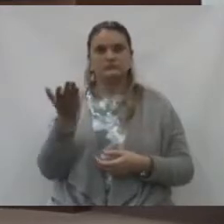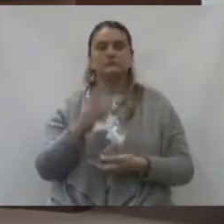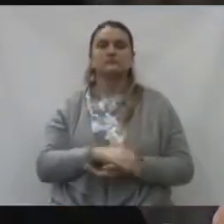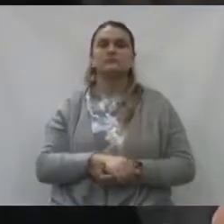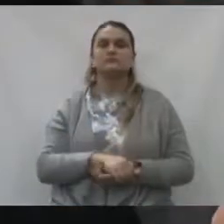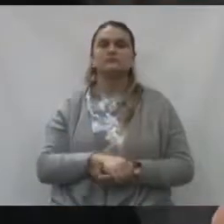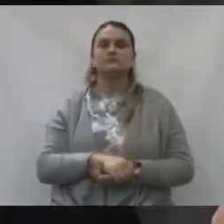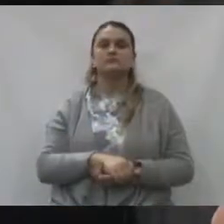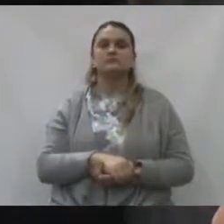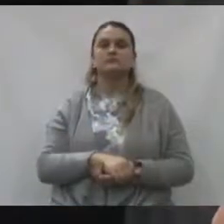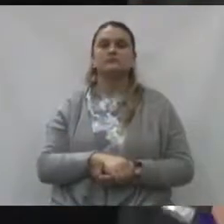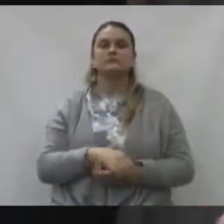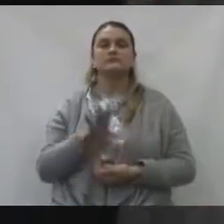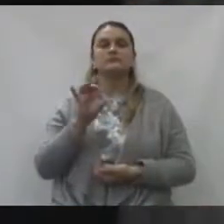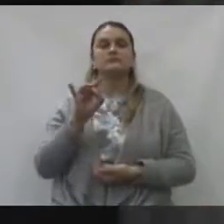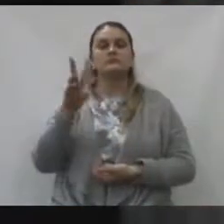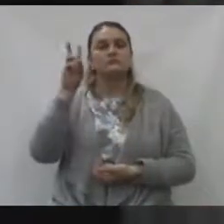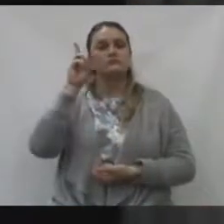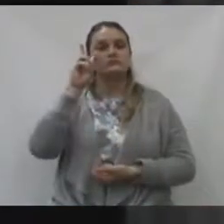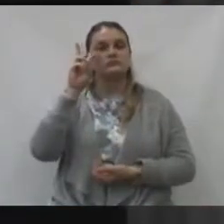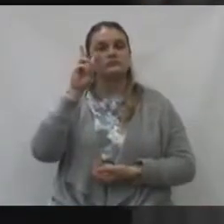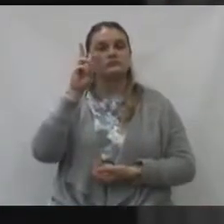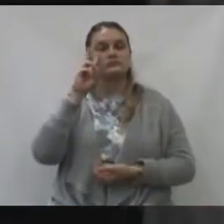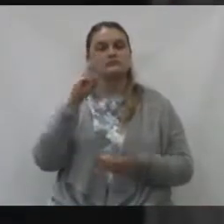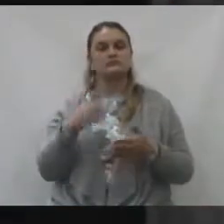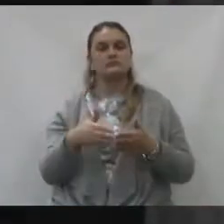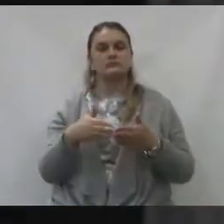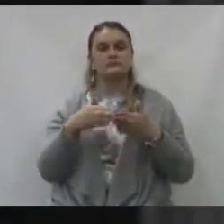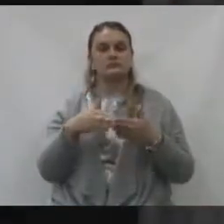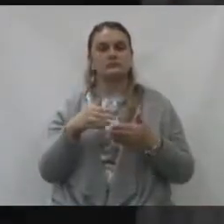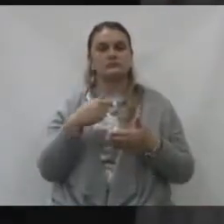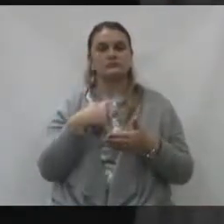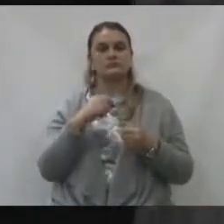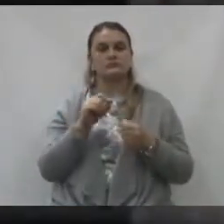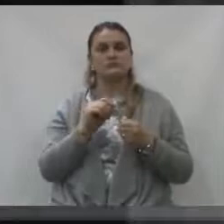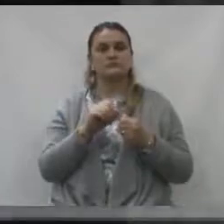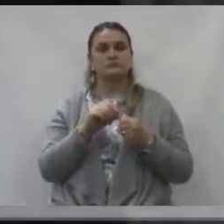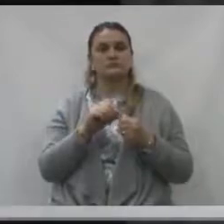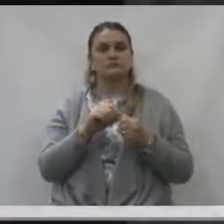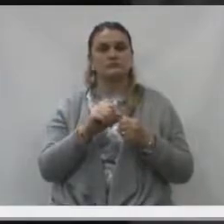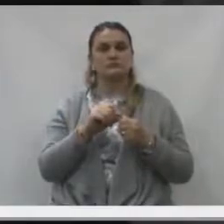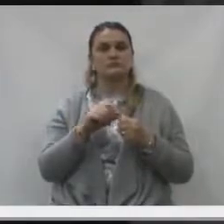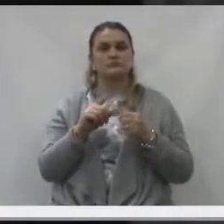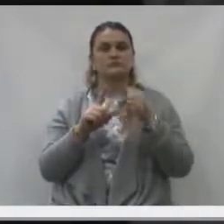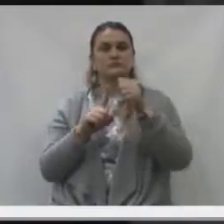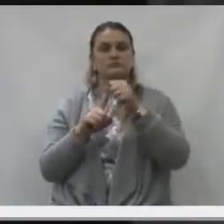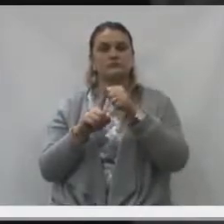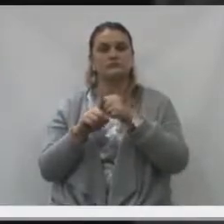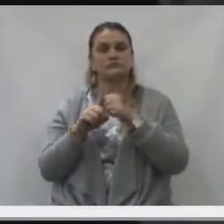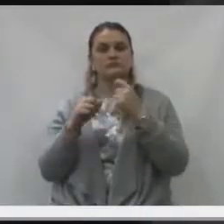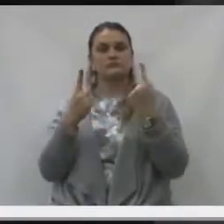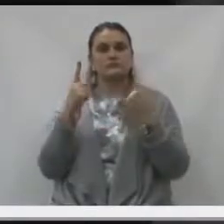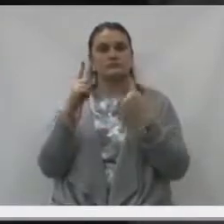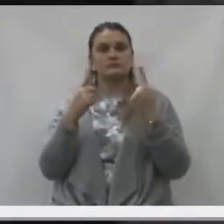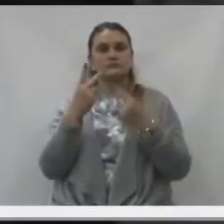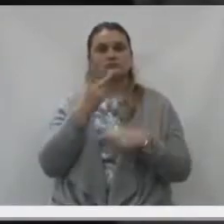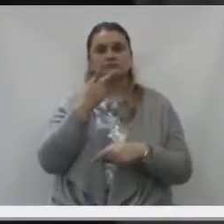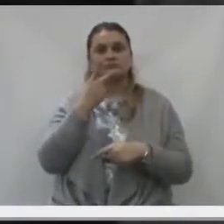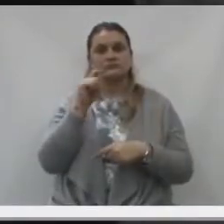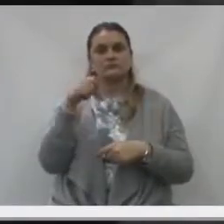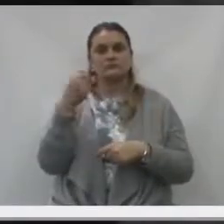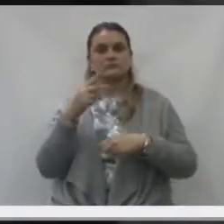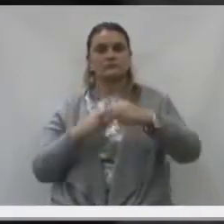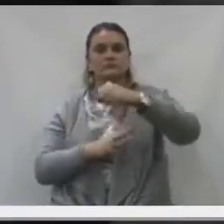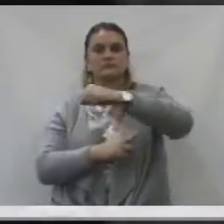todos que nos assistem essa noite. Eu só quero lembrar de um requerimento que eu fiz em fevereiro desse